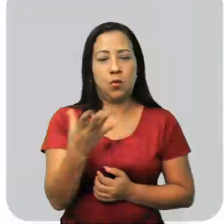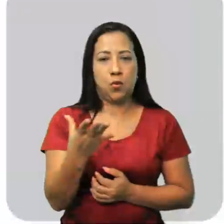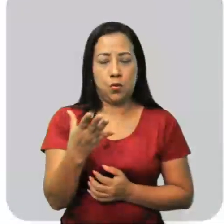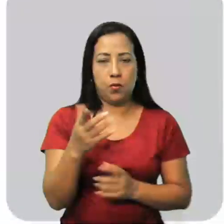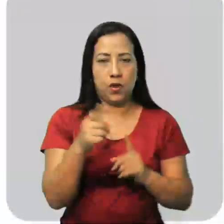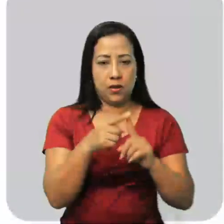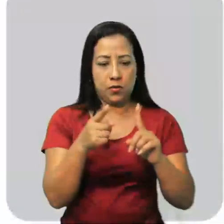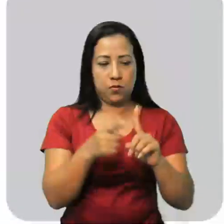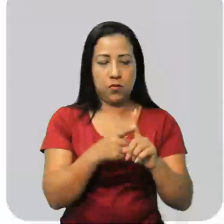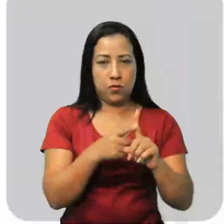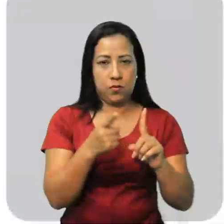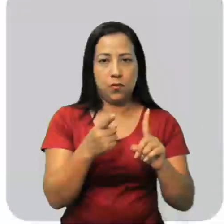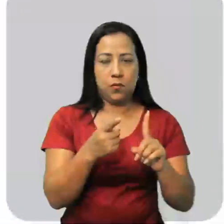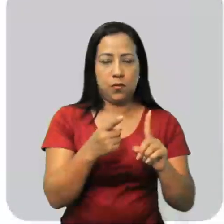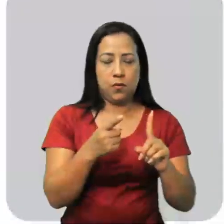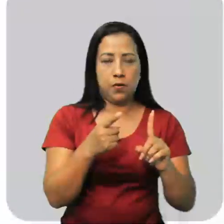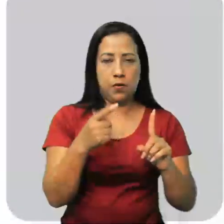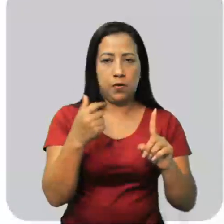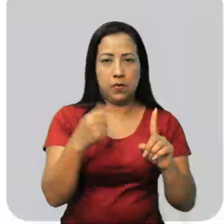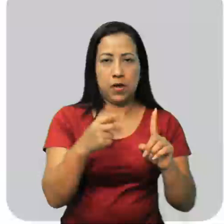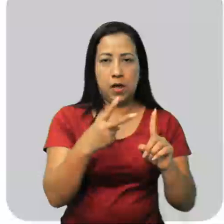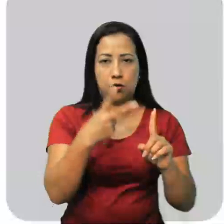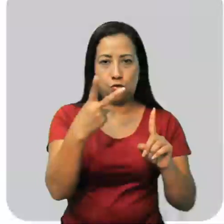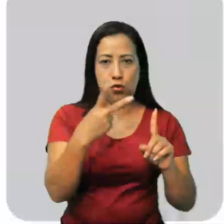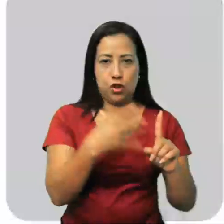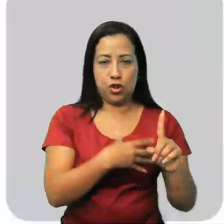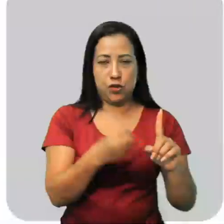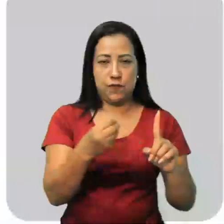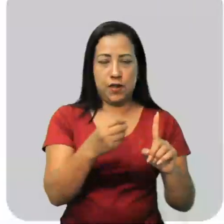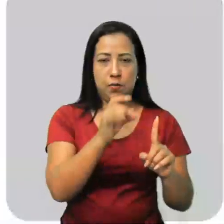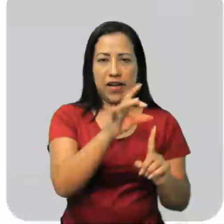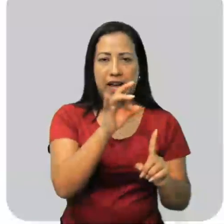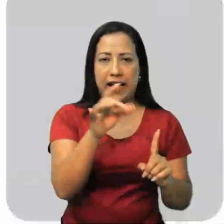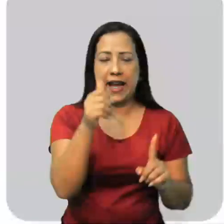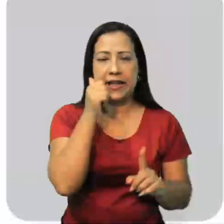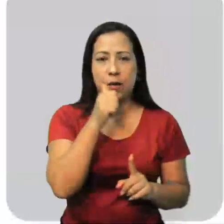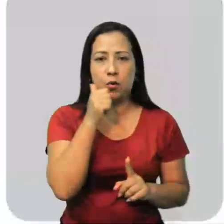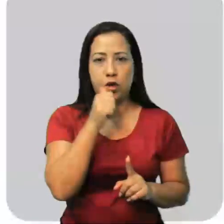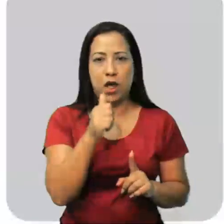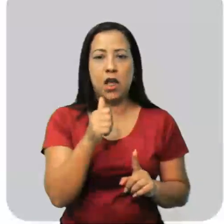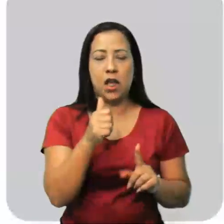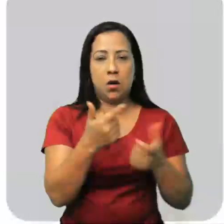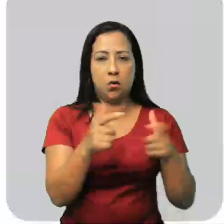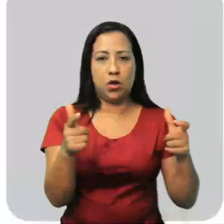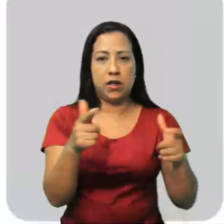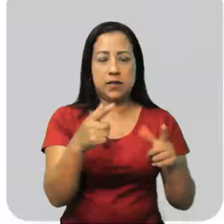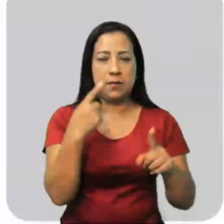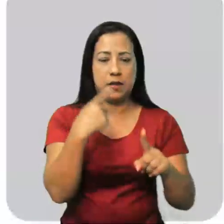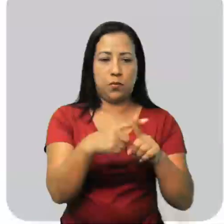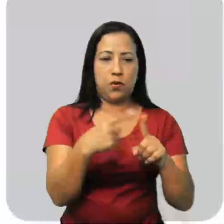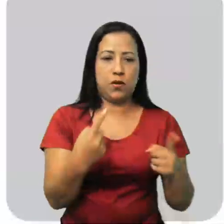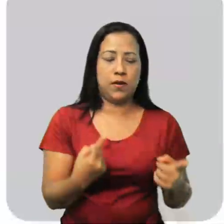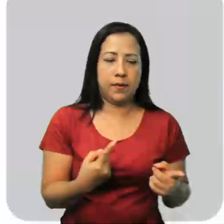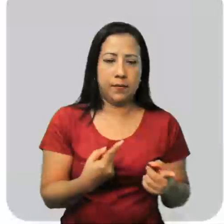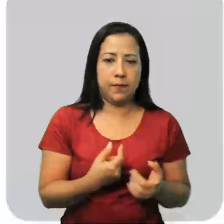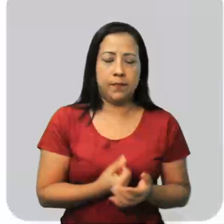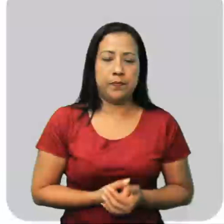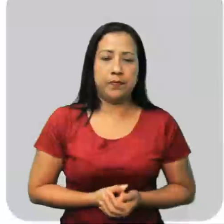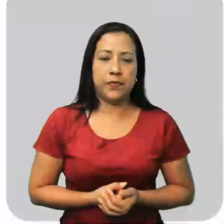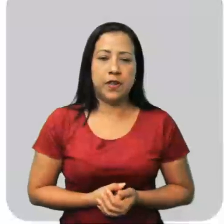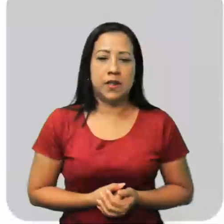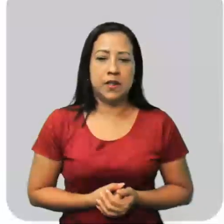por mulher, o crescimento é positivo. Se for 2 filhos por mulher, é nulo, apareceu lá o conceito de